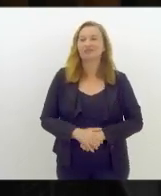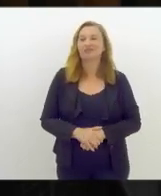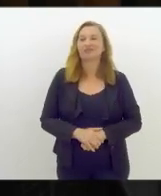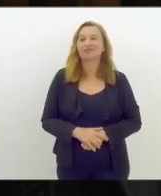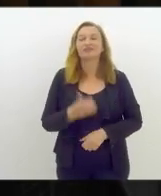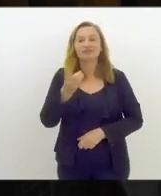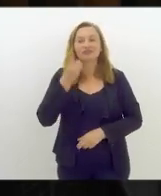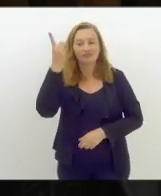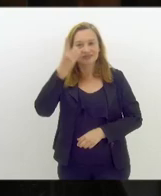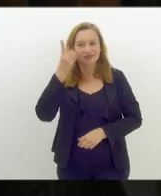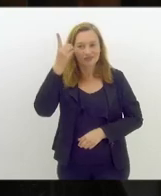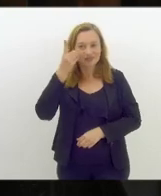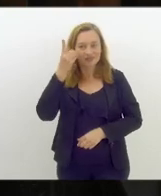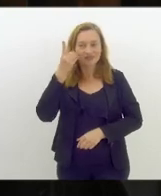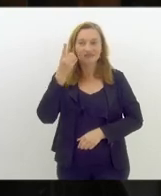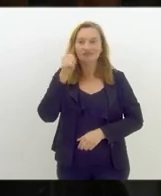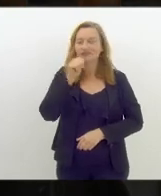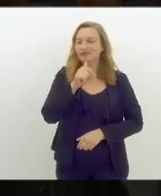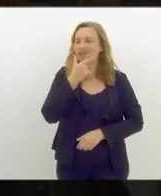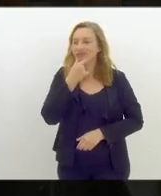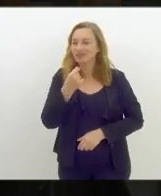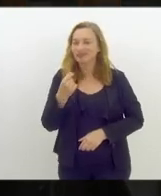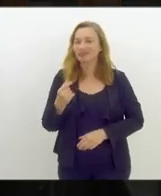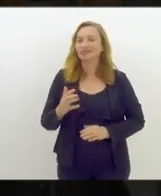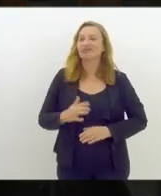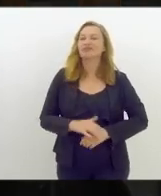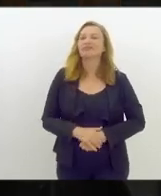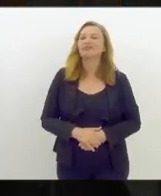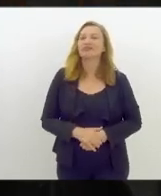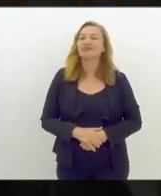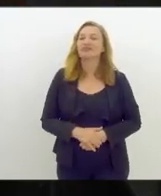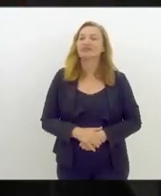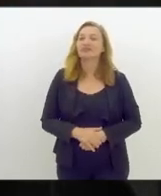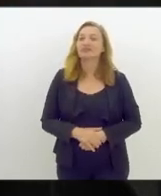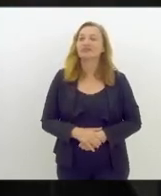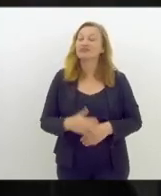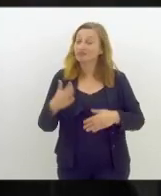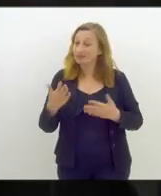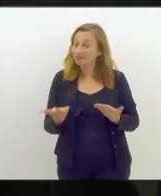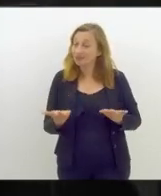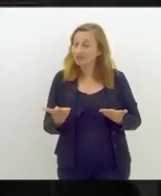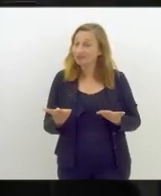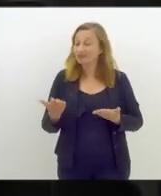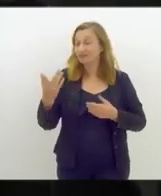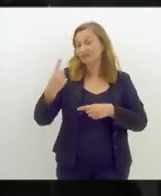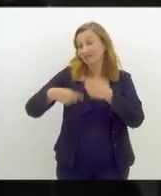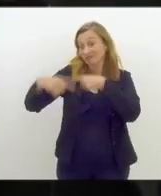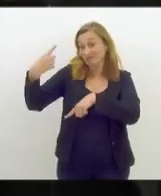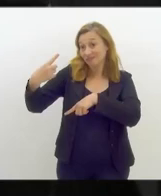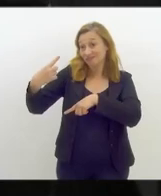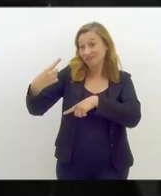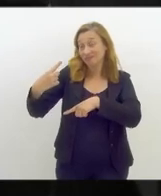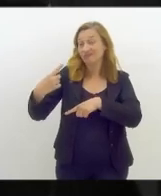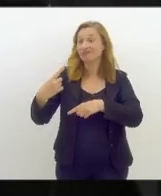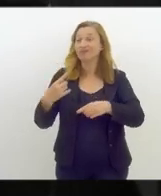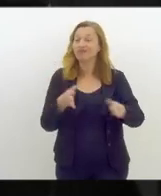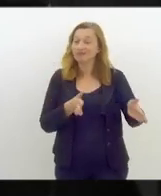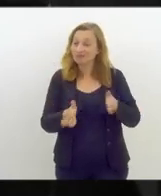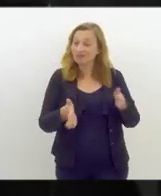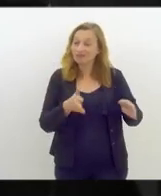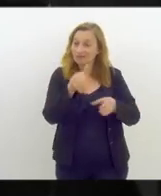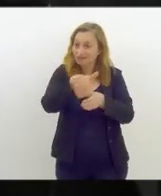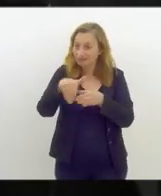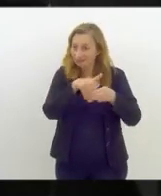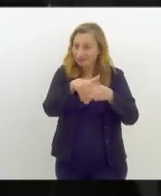aos deputados e deputadas, nossas congratulações pelo sucesso nessa jornada eleitoral.